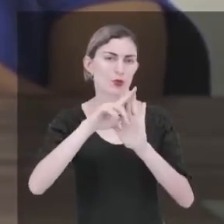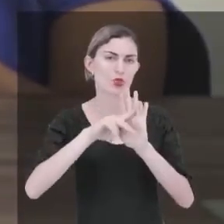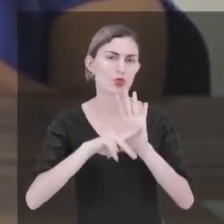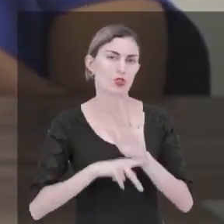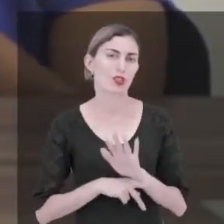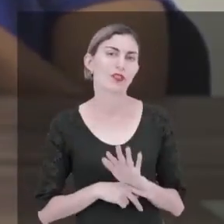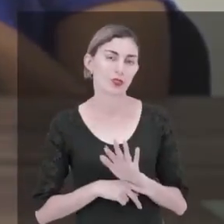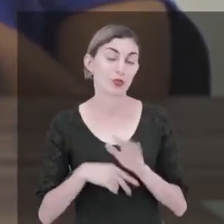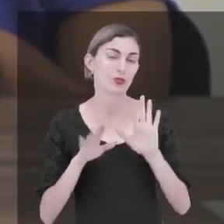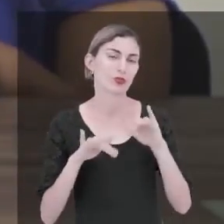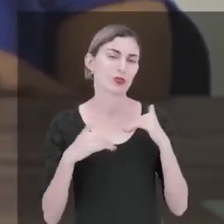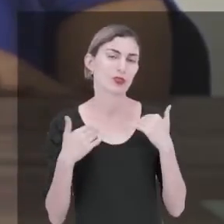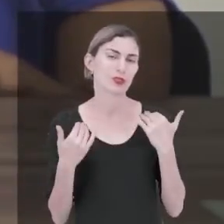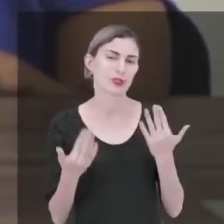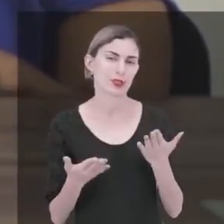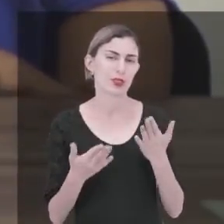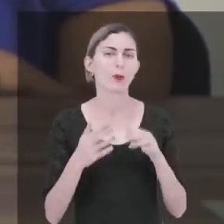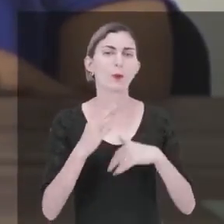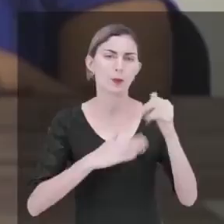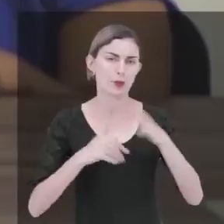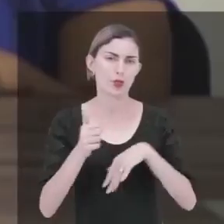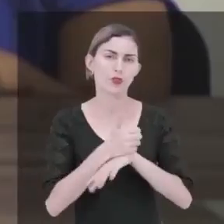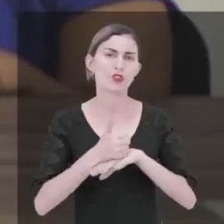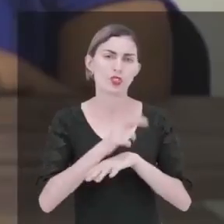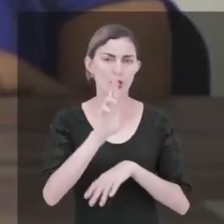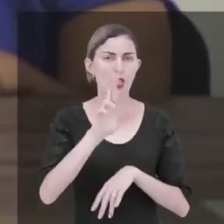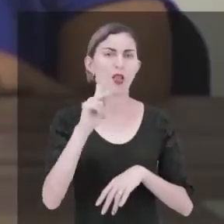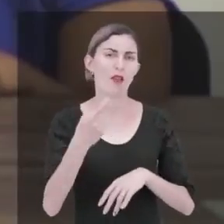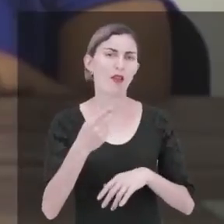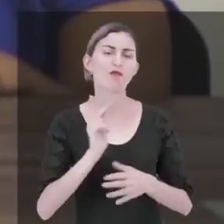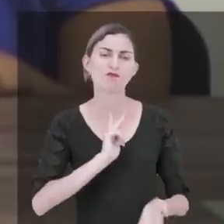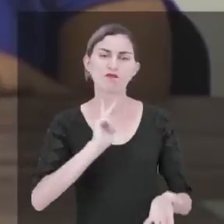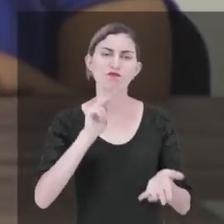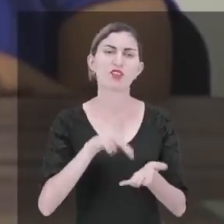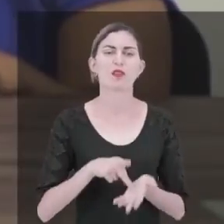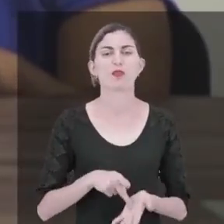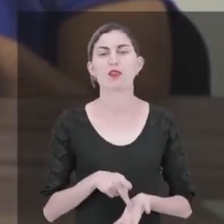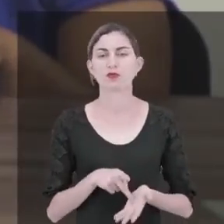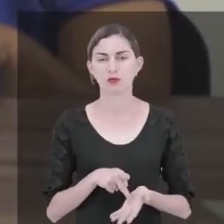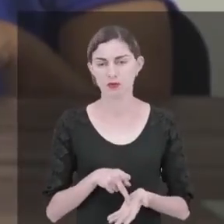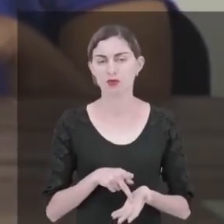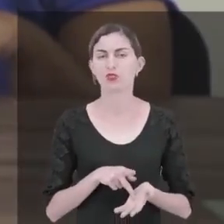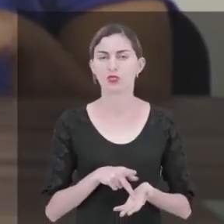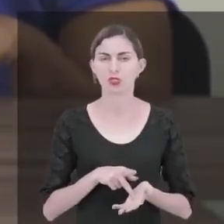projeto. Então, essa é uma profissional de RH realmente